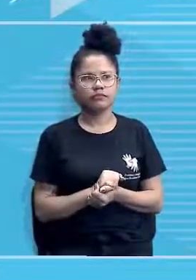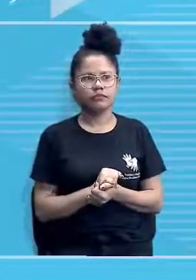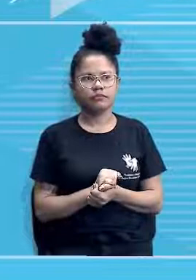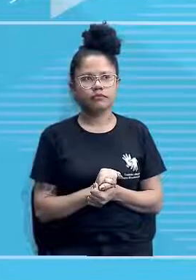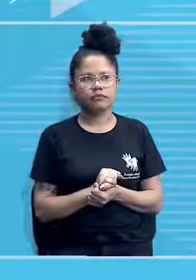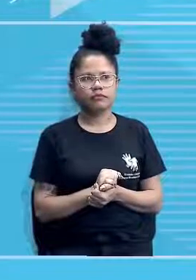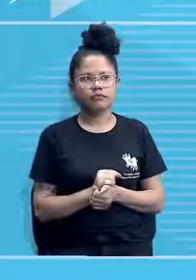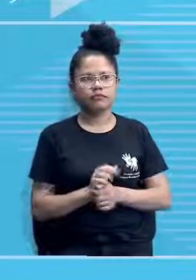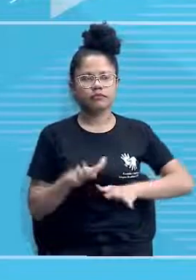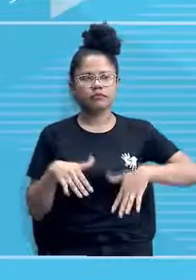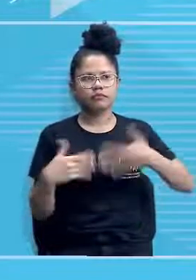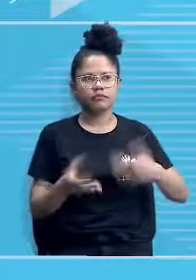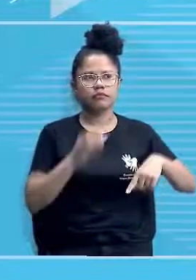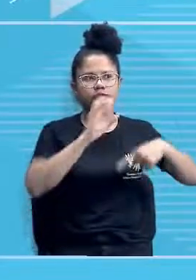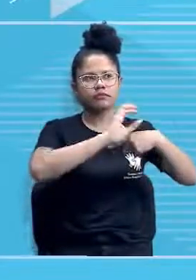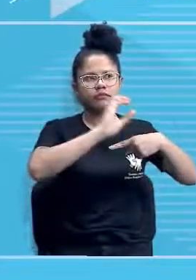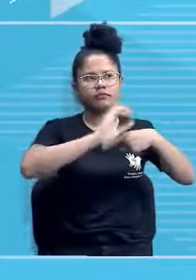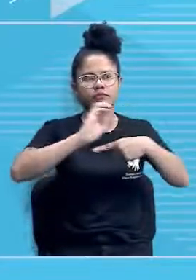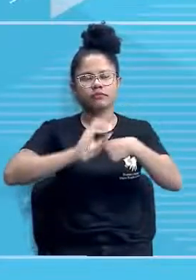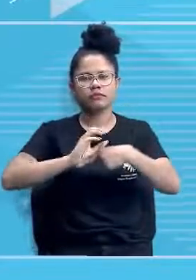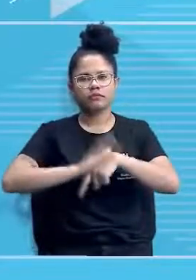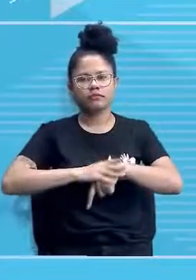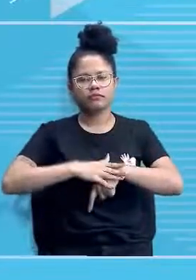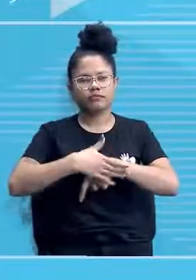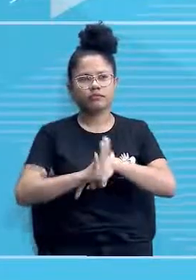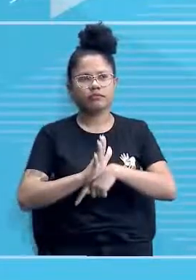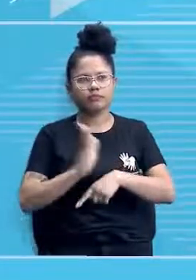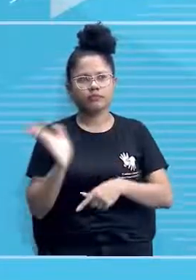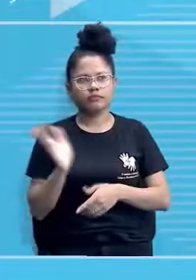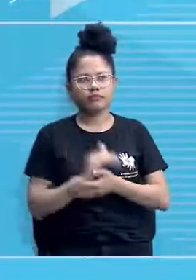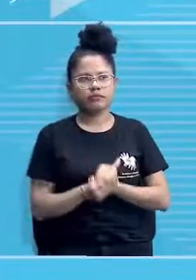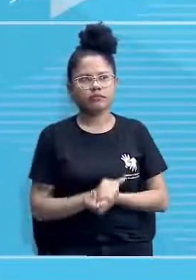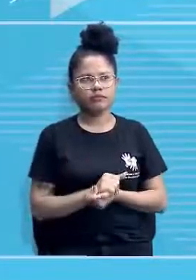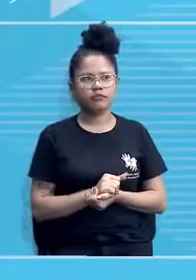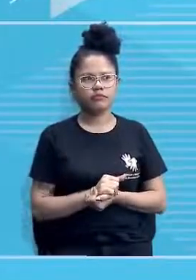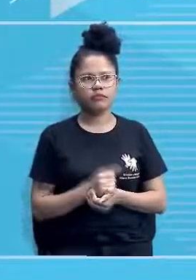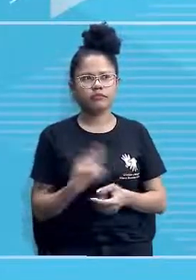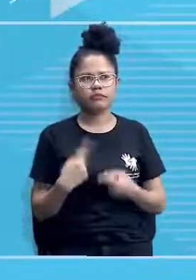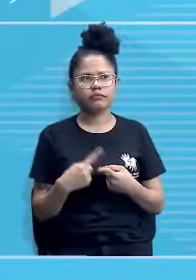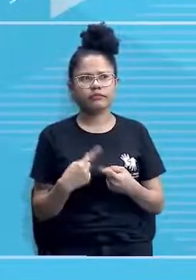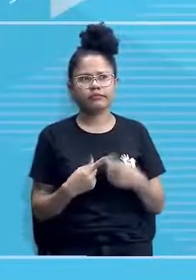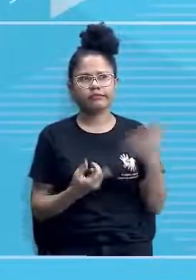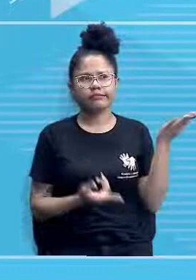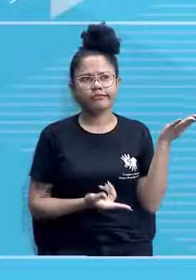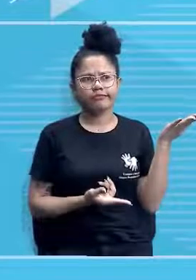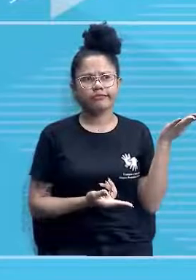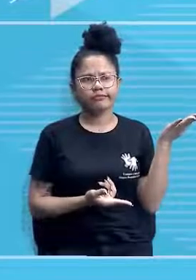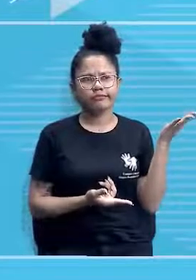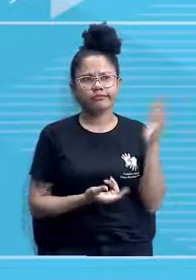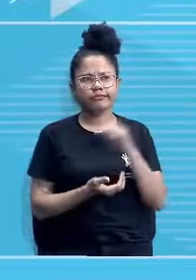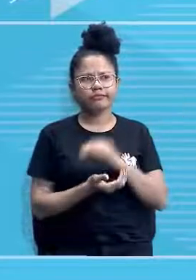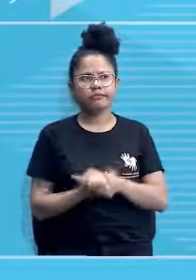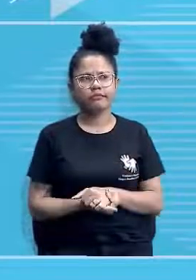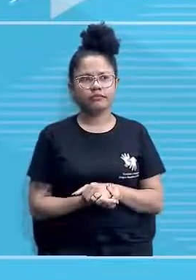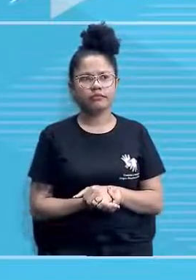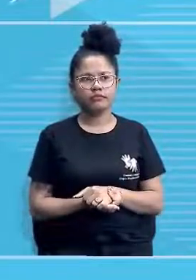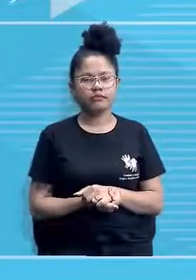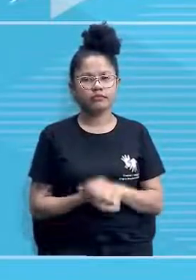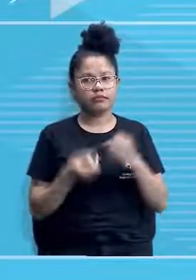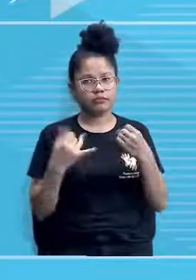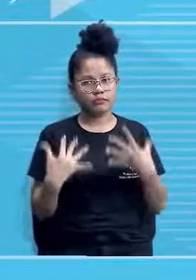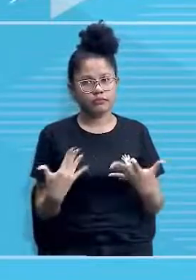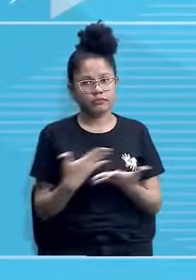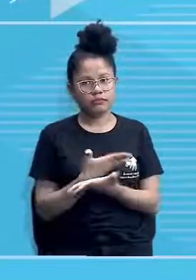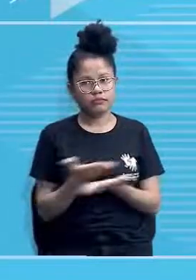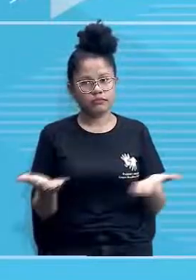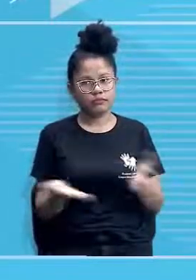cadeia principal maior vai ser o ponto de fusão e ebulição Professor porque que você colocou ramificações vamos lá é